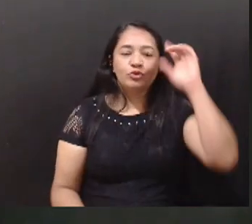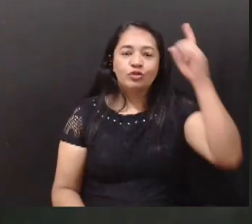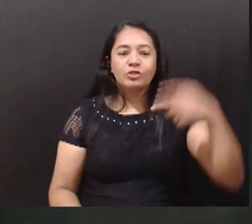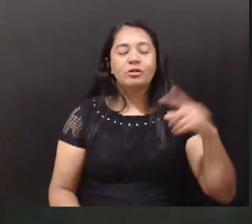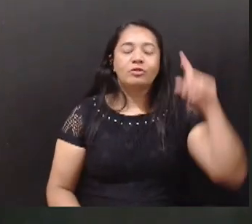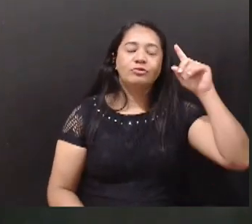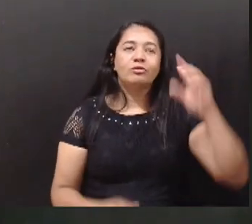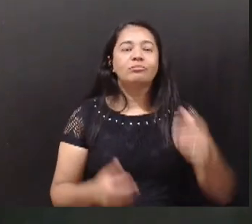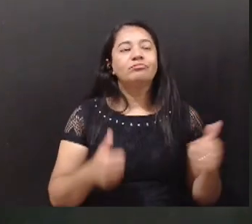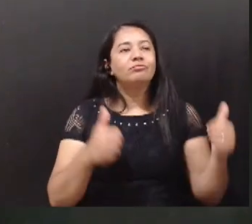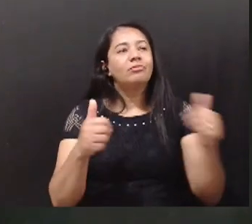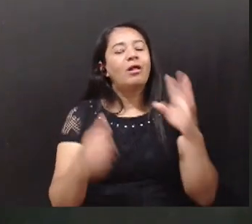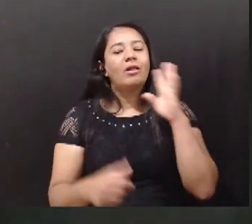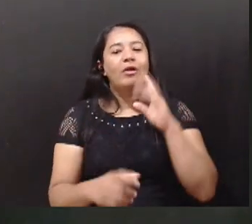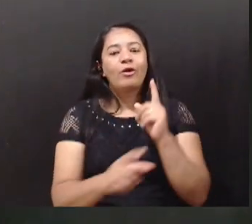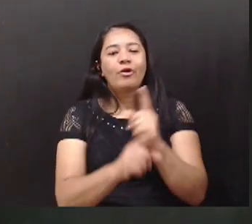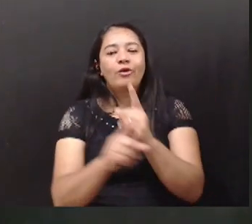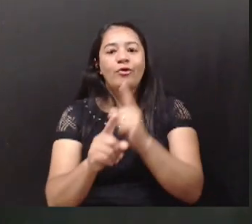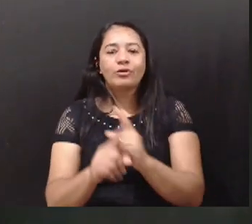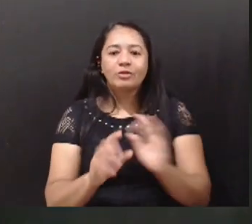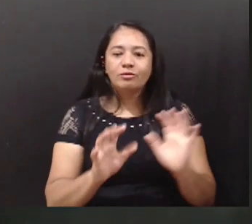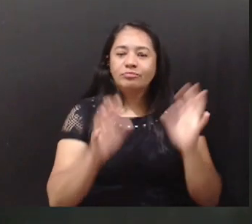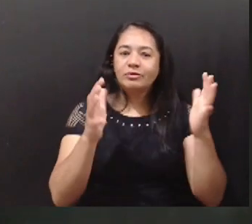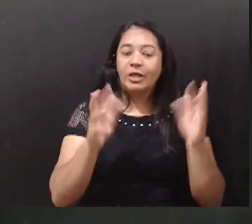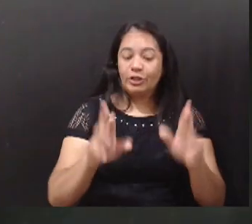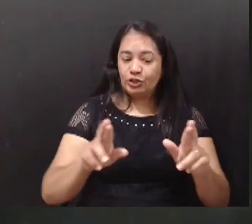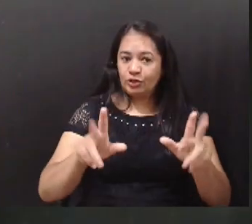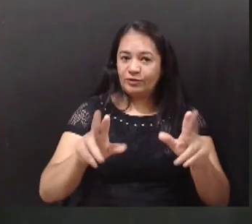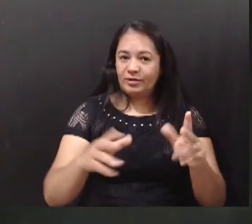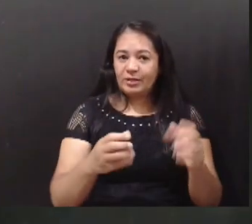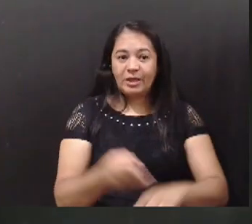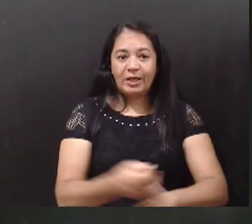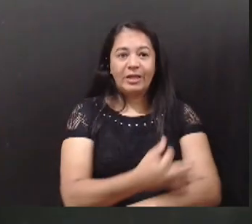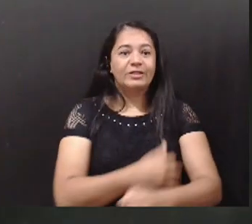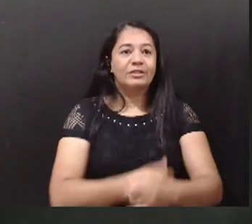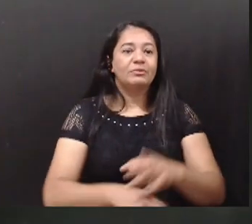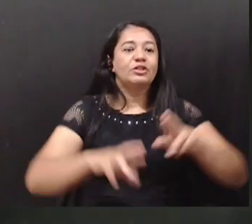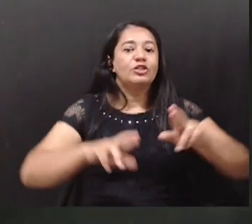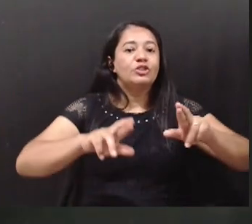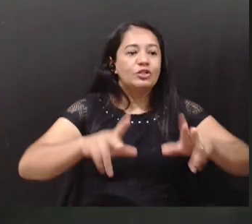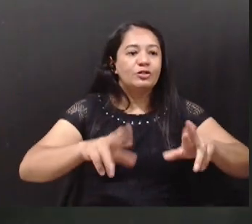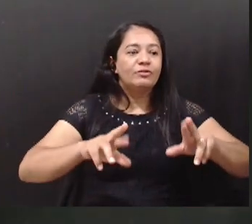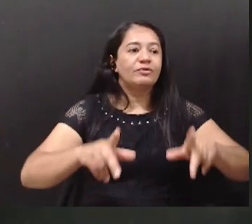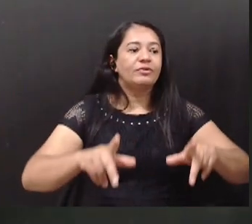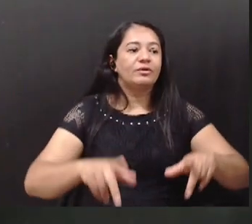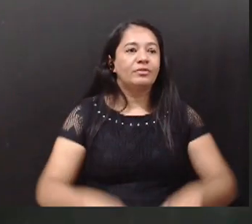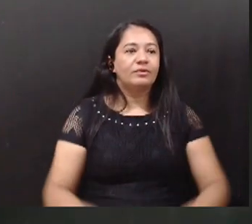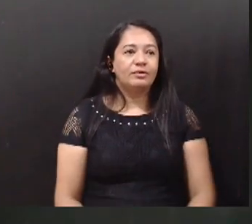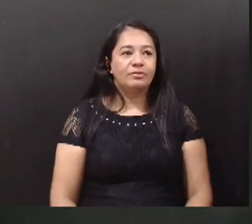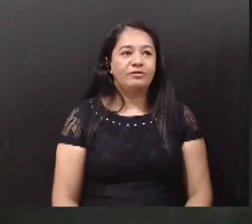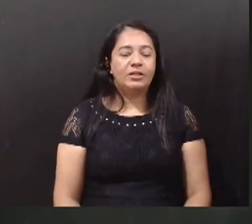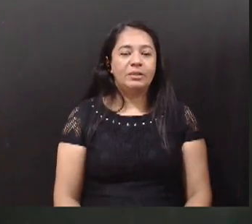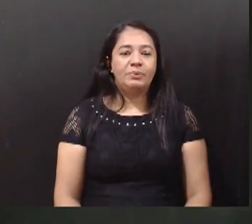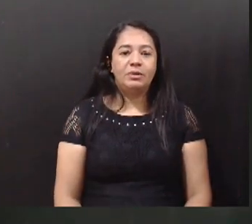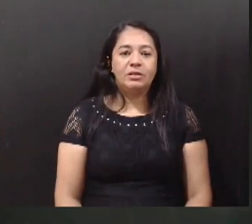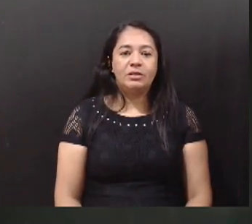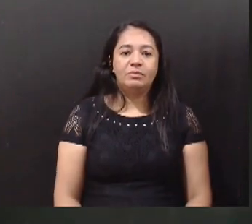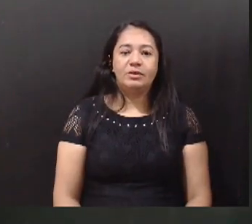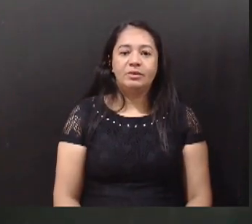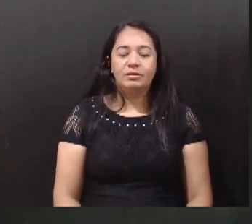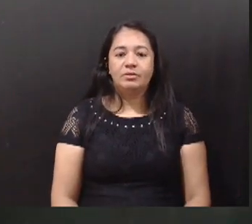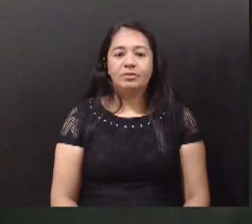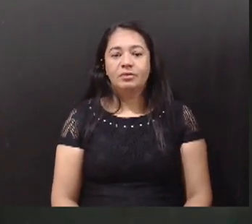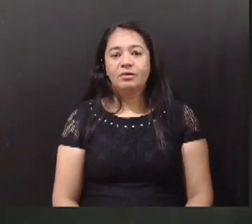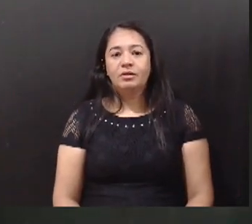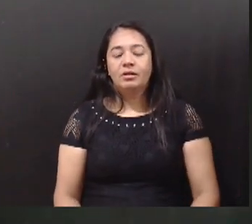encontrar, vamos fazer uma confraternização, as emoções são totalmente diferentes e pode surgir aí aquelas emoções que